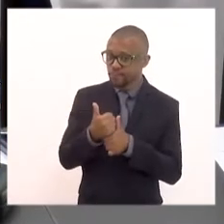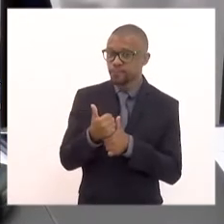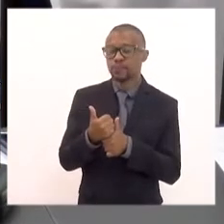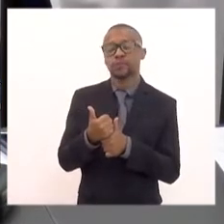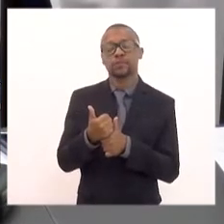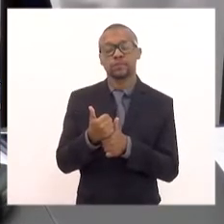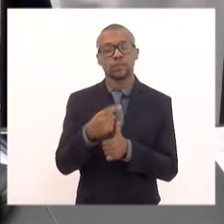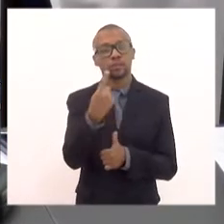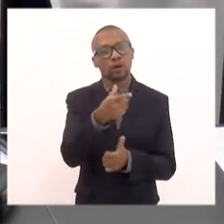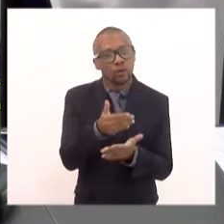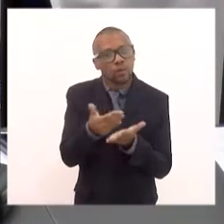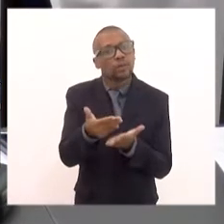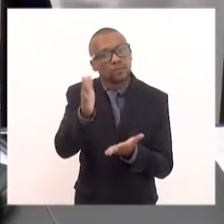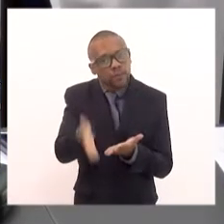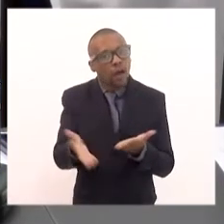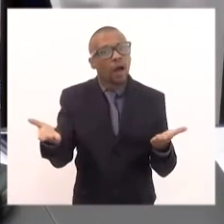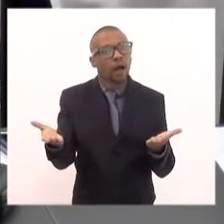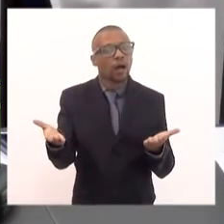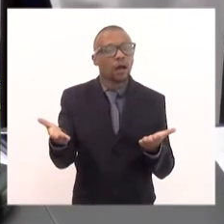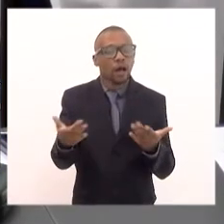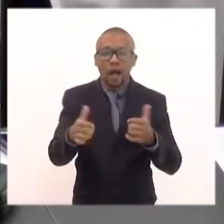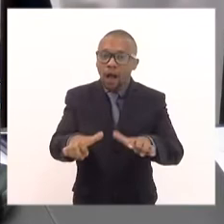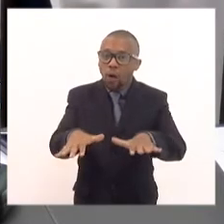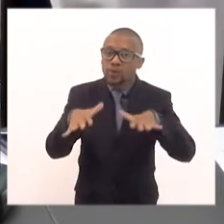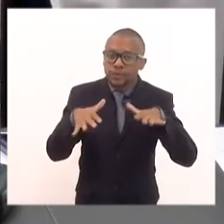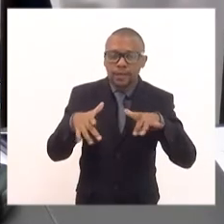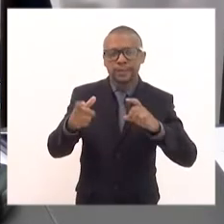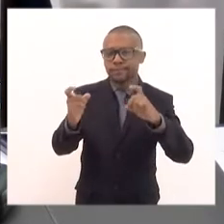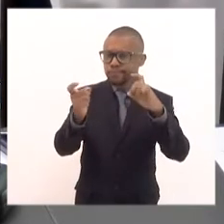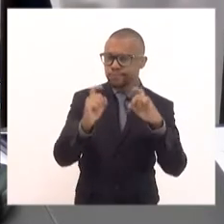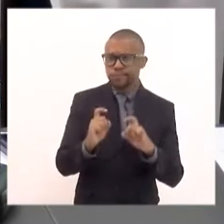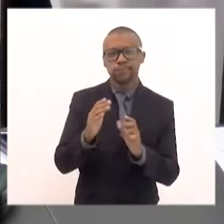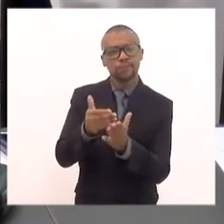Nós já começamos, a audiência está em andamento.